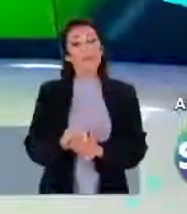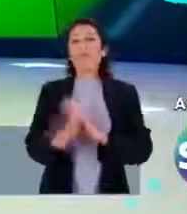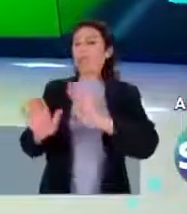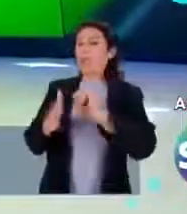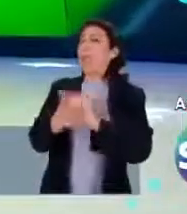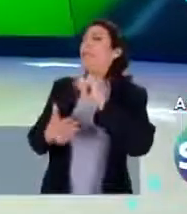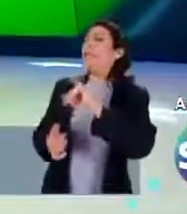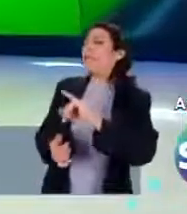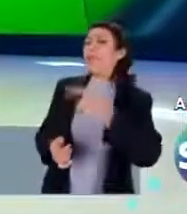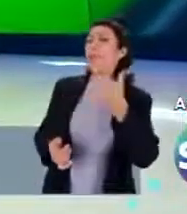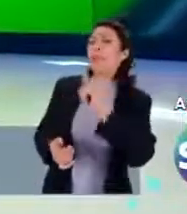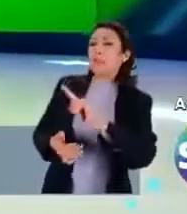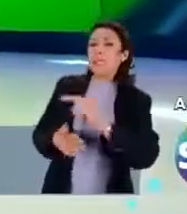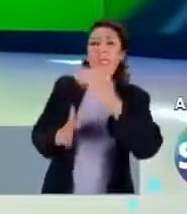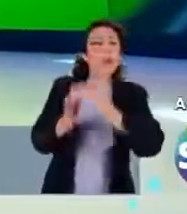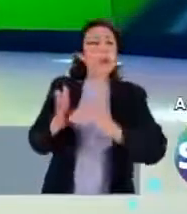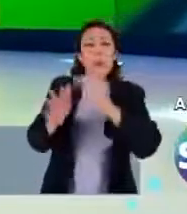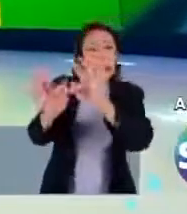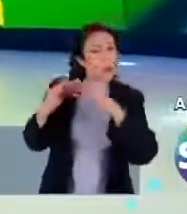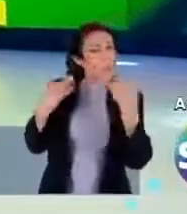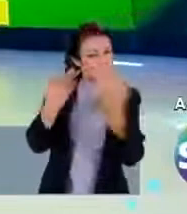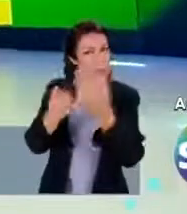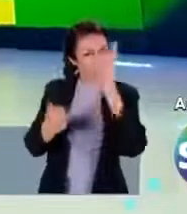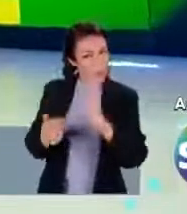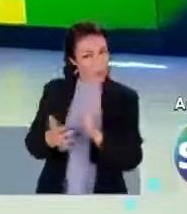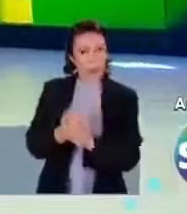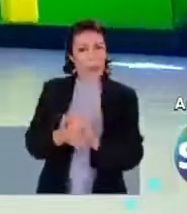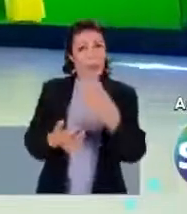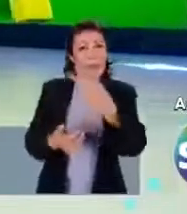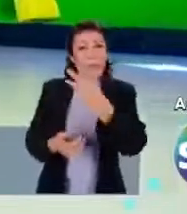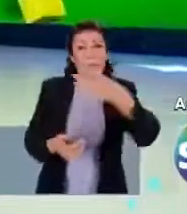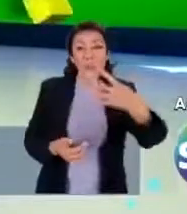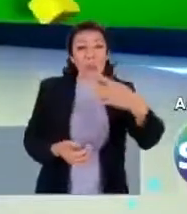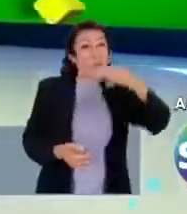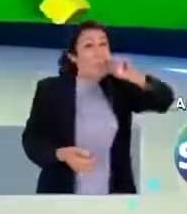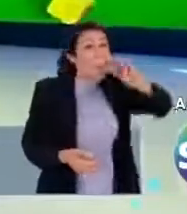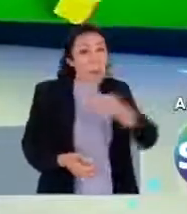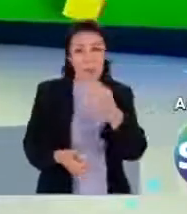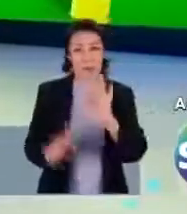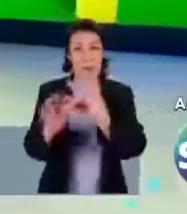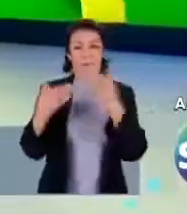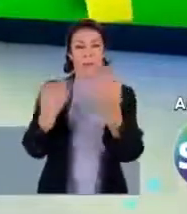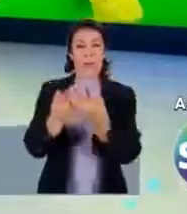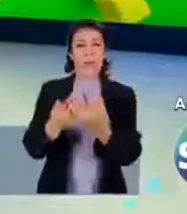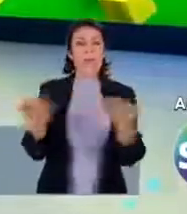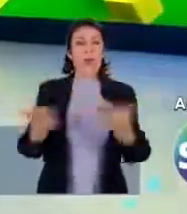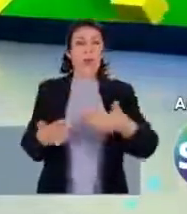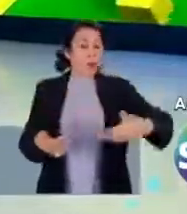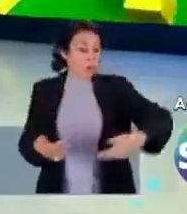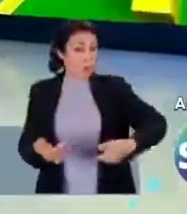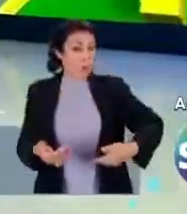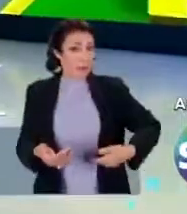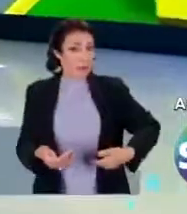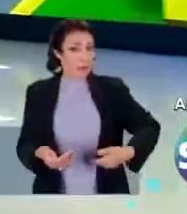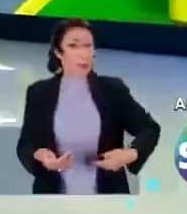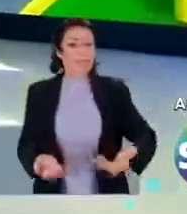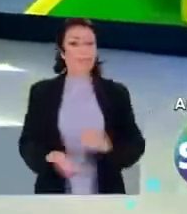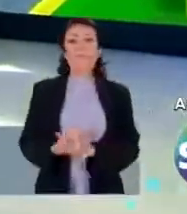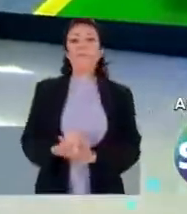irmão se eu pegar todas as famílias brasileiras que são 24 milhões de famílias que hoje estão passando fome